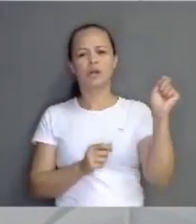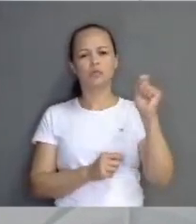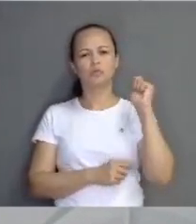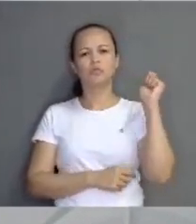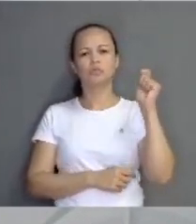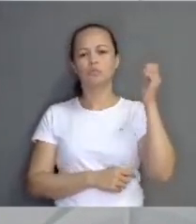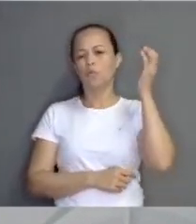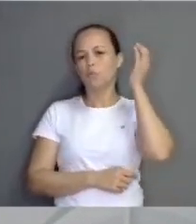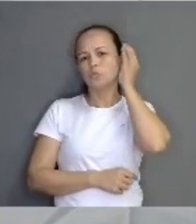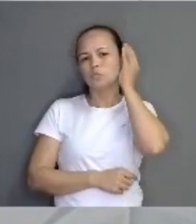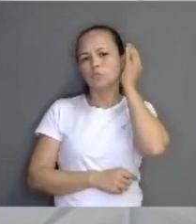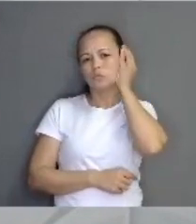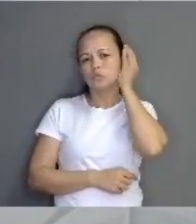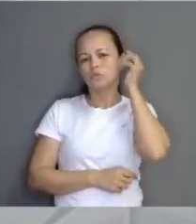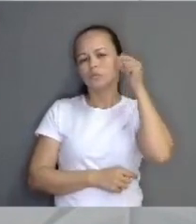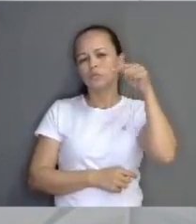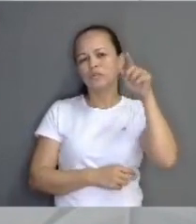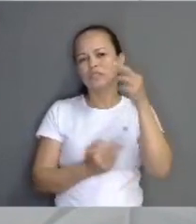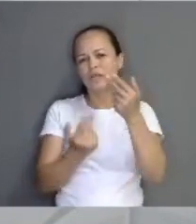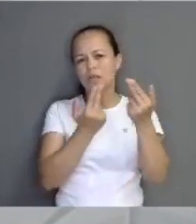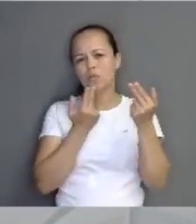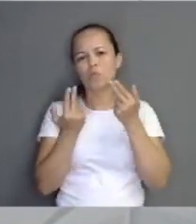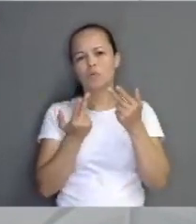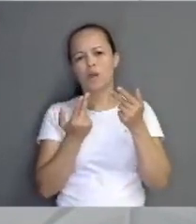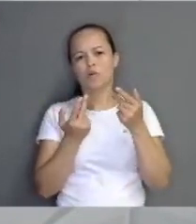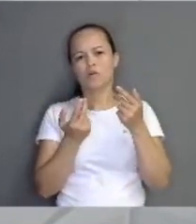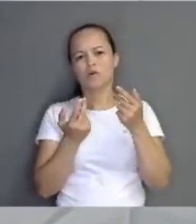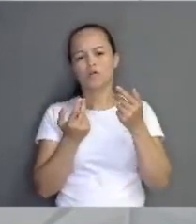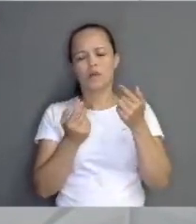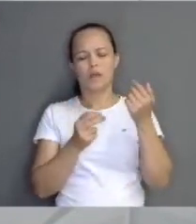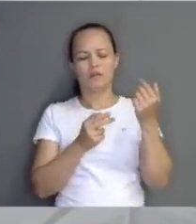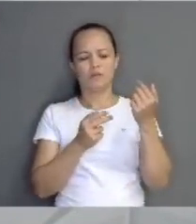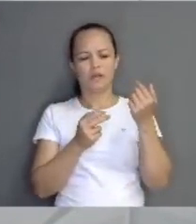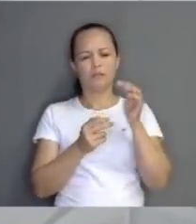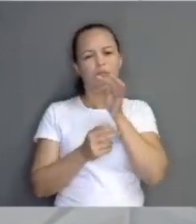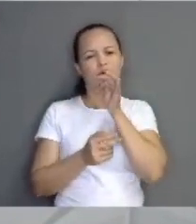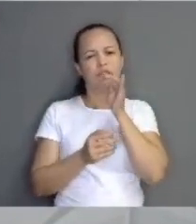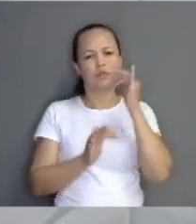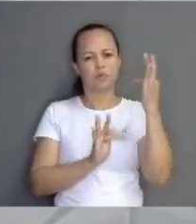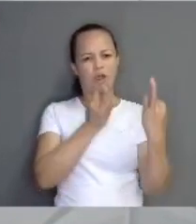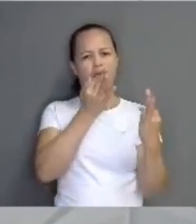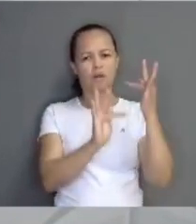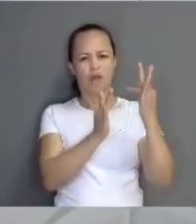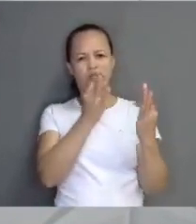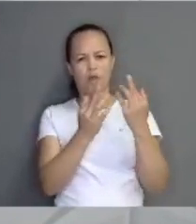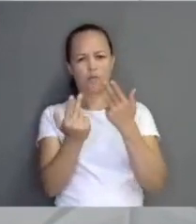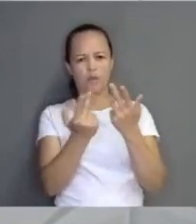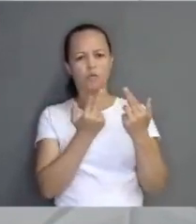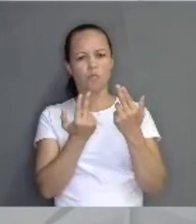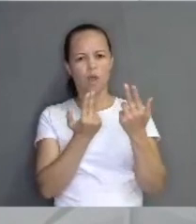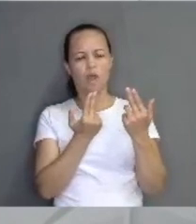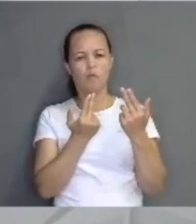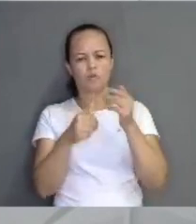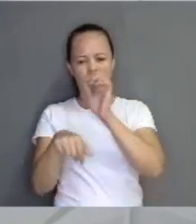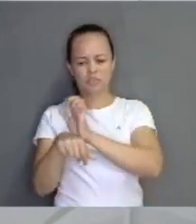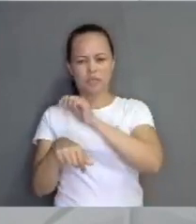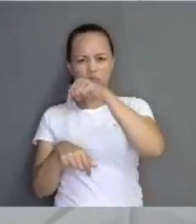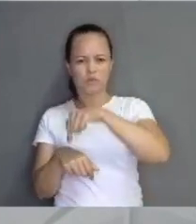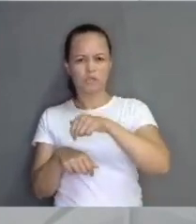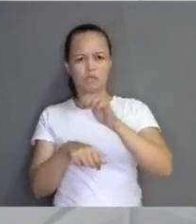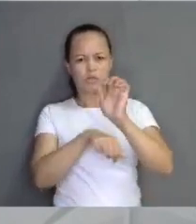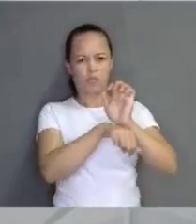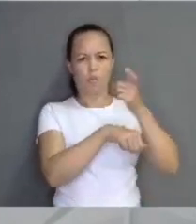ter a mesma cultura que eu? De brincar carnaval como a gente brinca, por exemplo? Não, porque são culturas